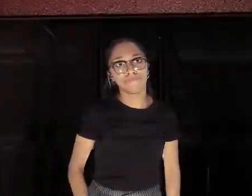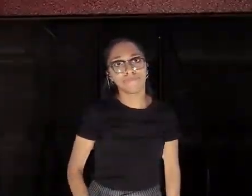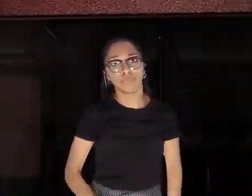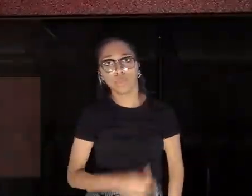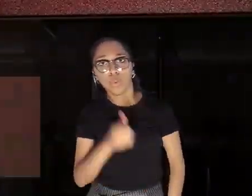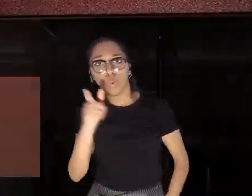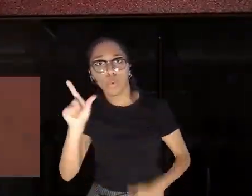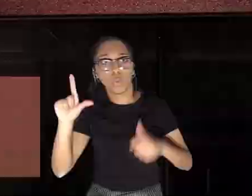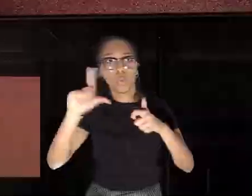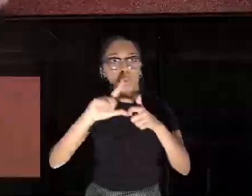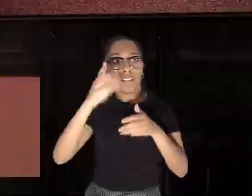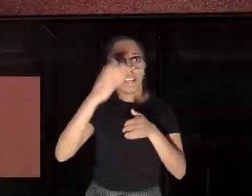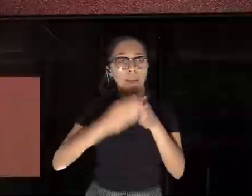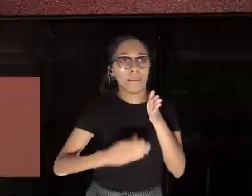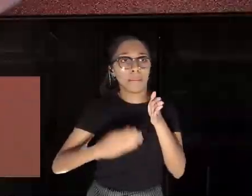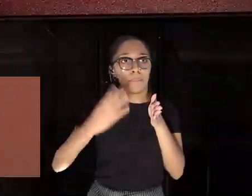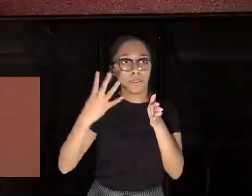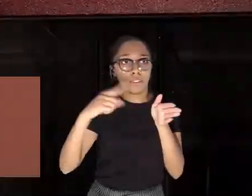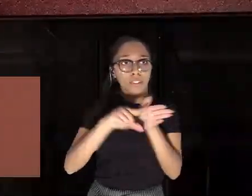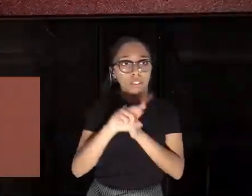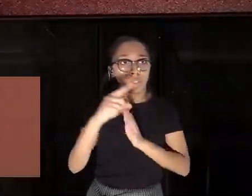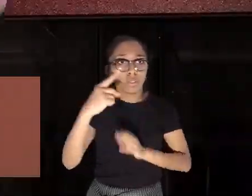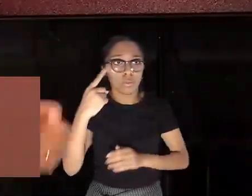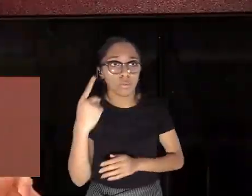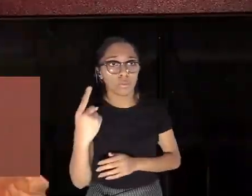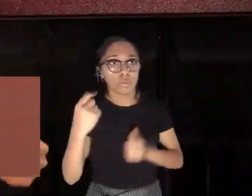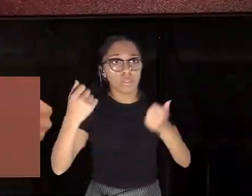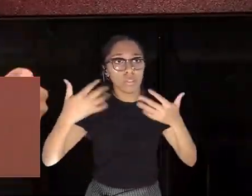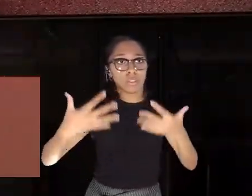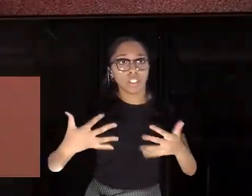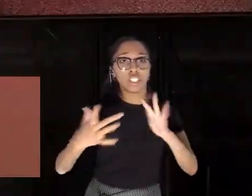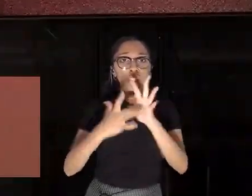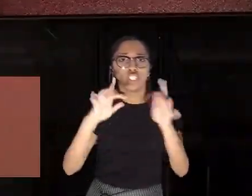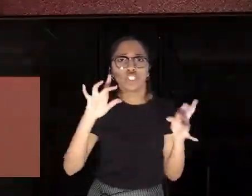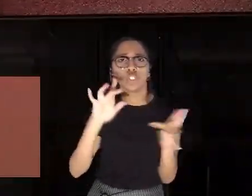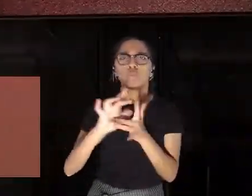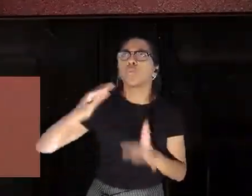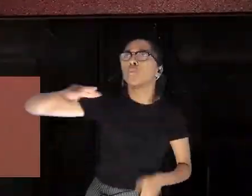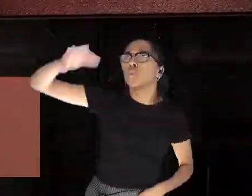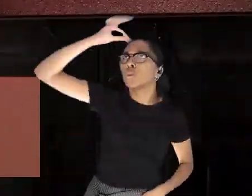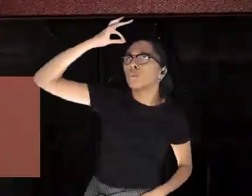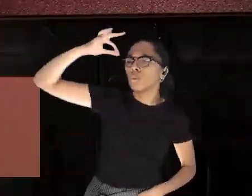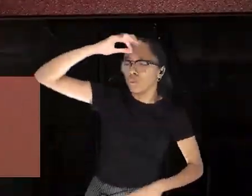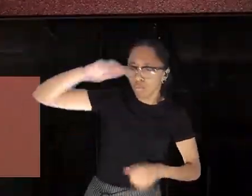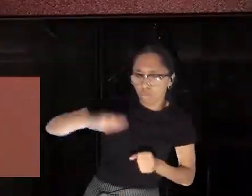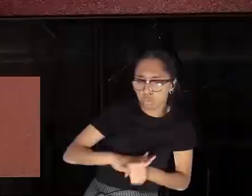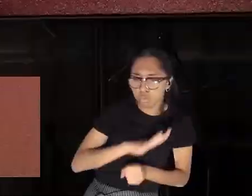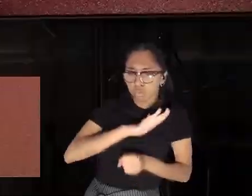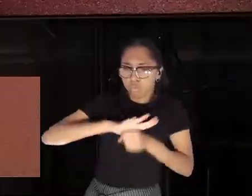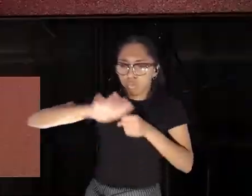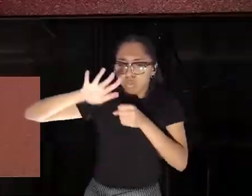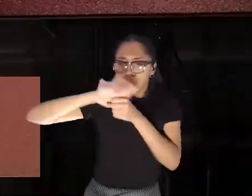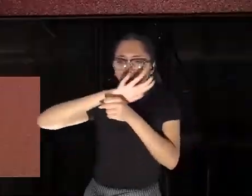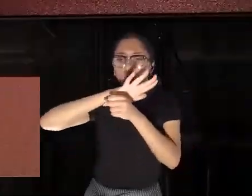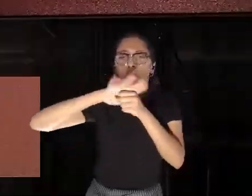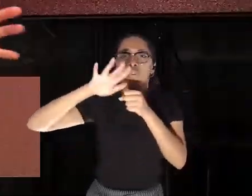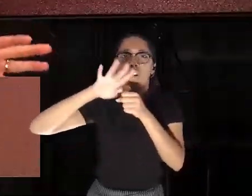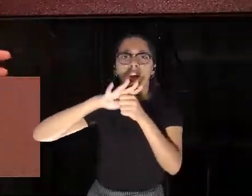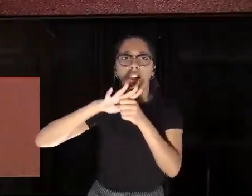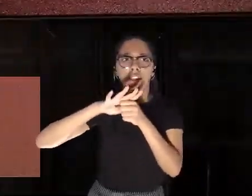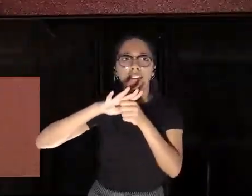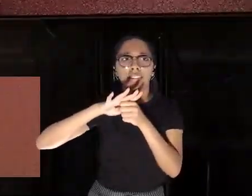Depois do batismo, olha o que diz o texto: Jesus, cheio do Espírito Santo, voltou do Jordão e foi